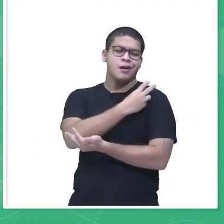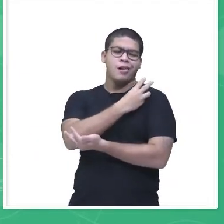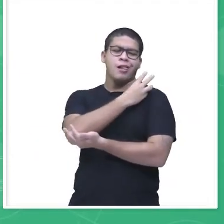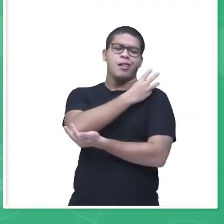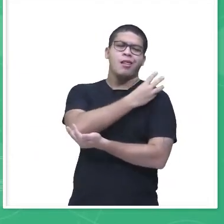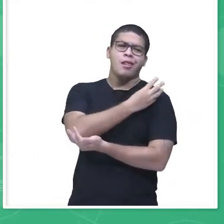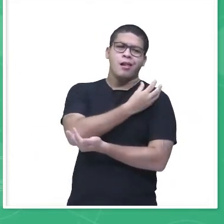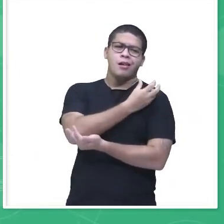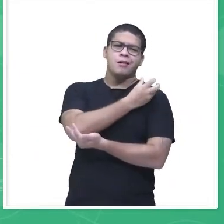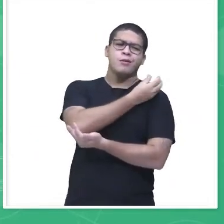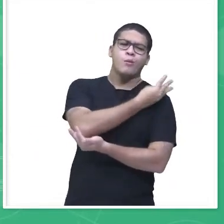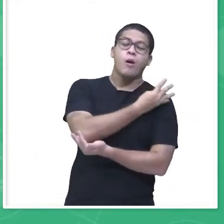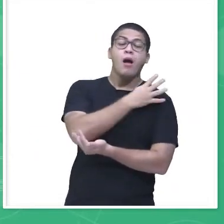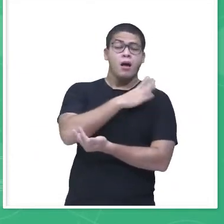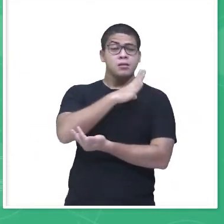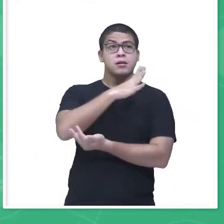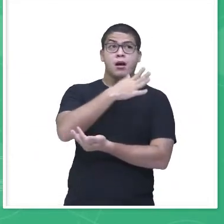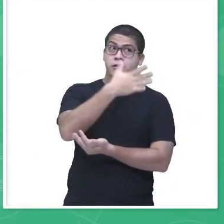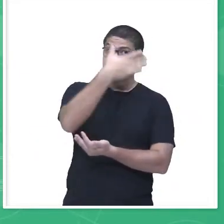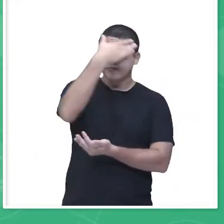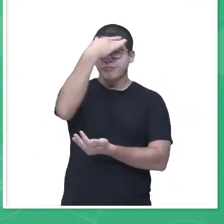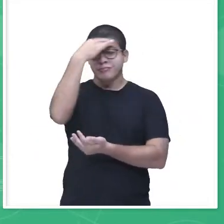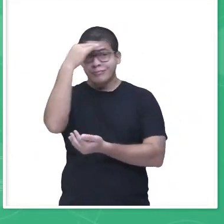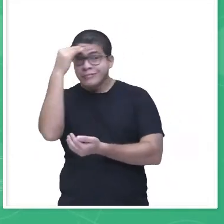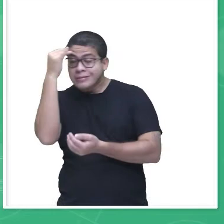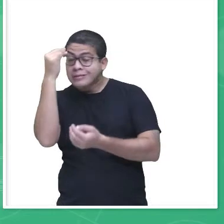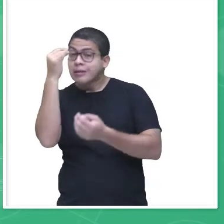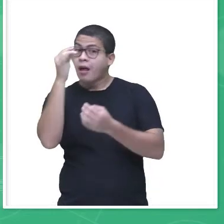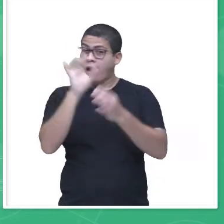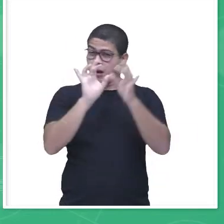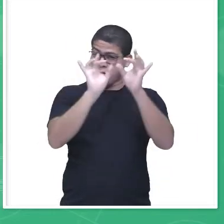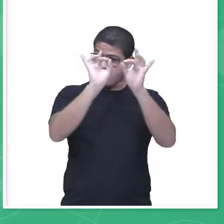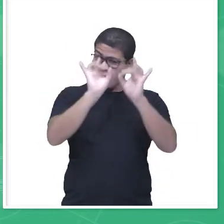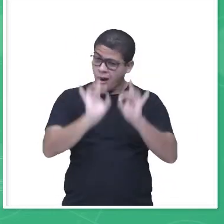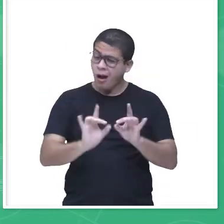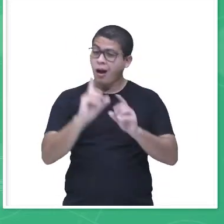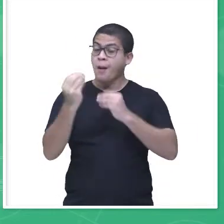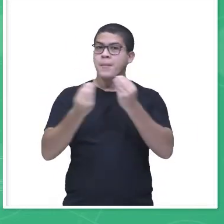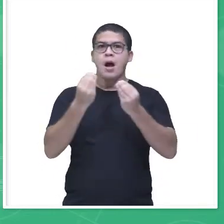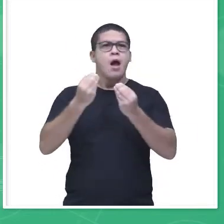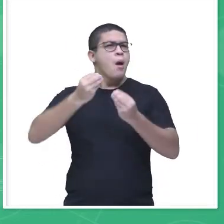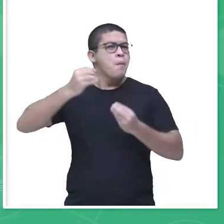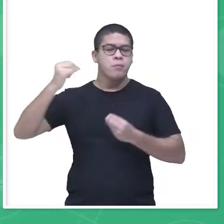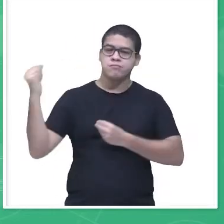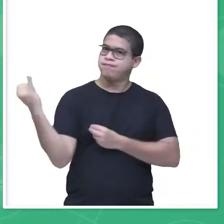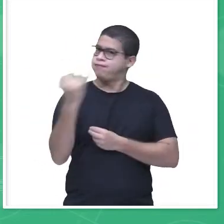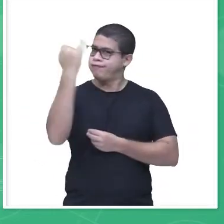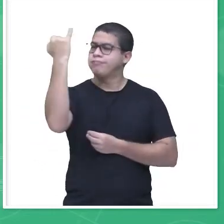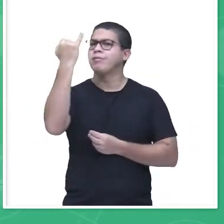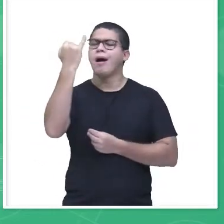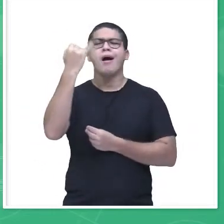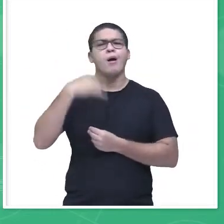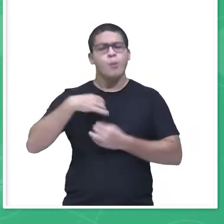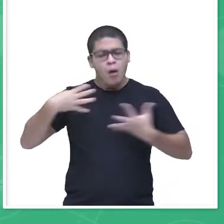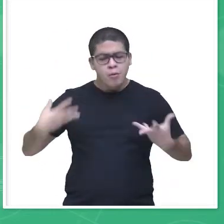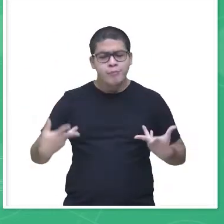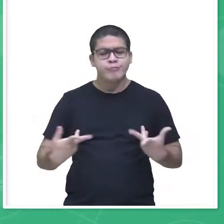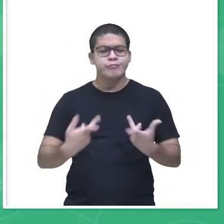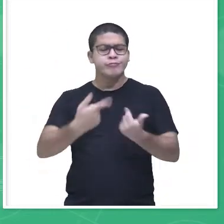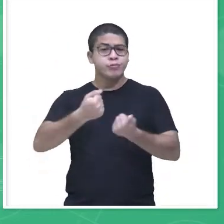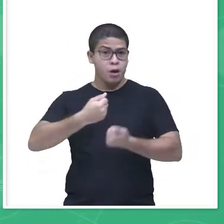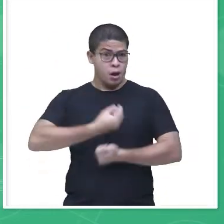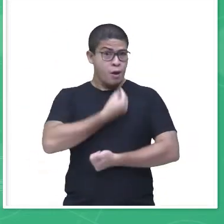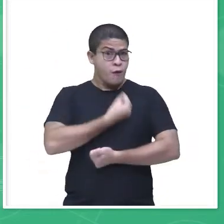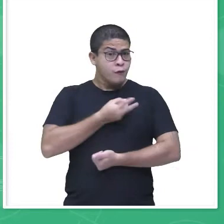muitas vezes vamos esquecendo desses detalhes, mas eles são importantíssimos para mantermos a nossa qualidade de